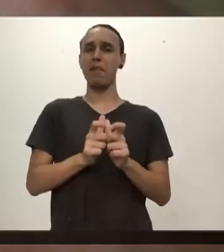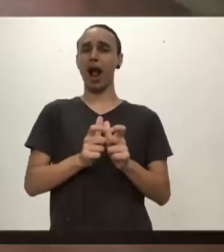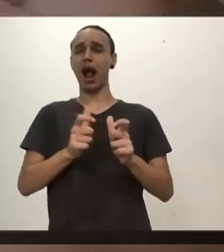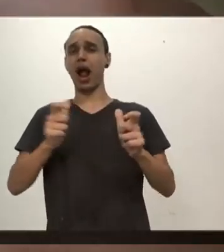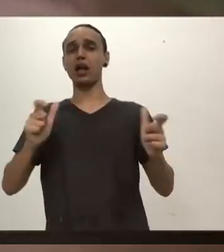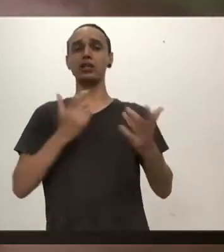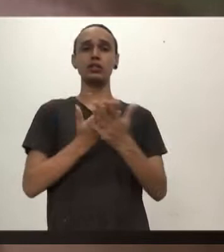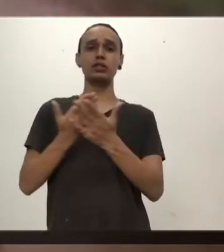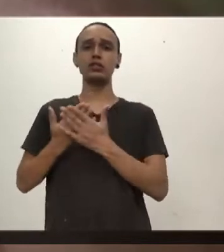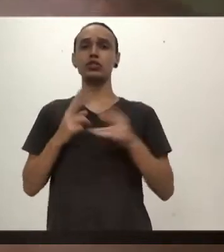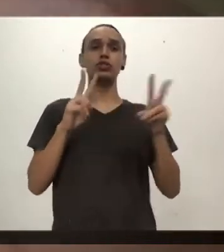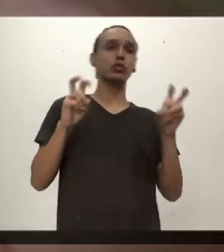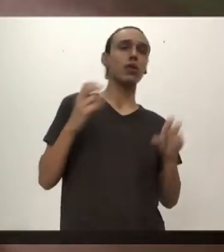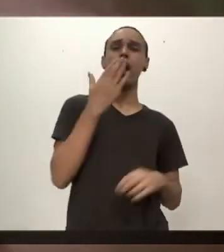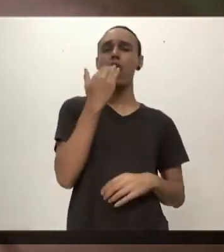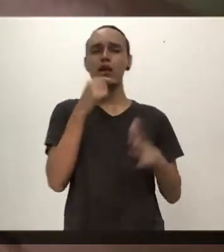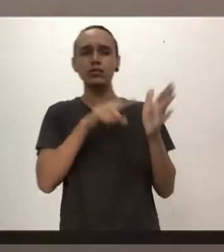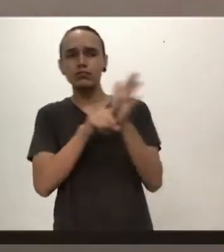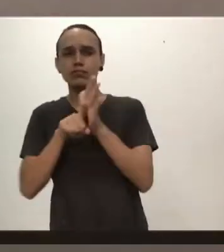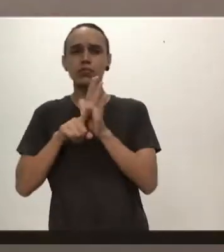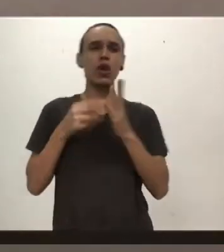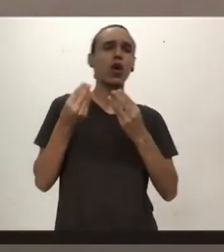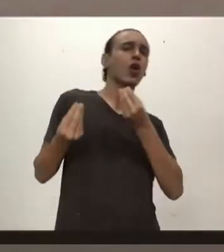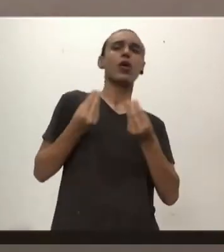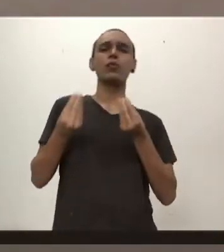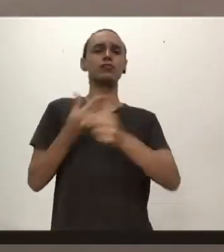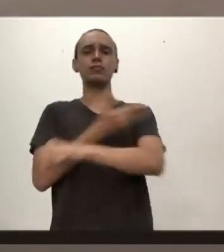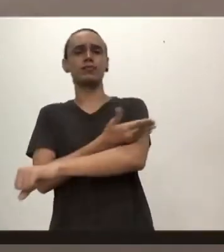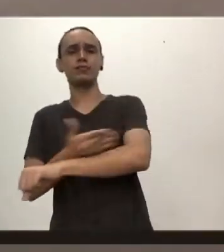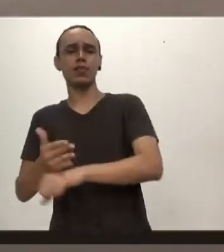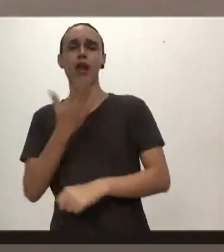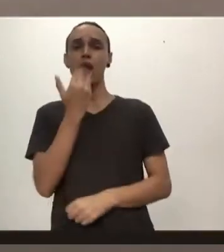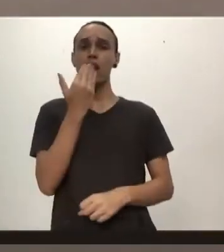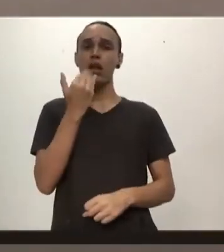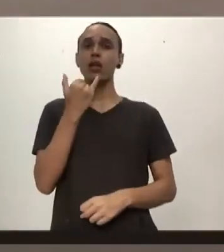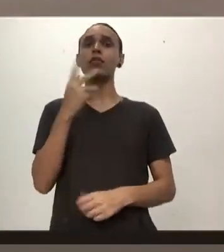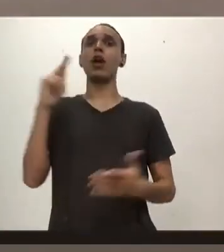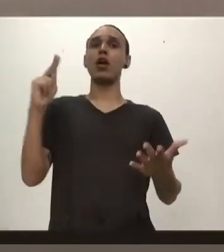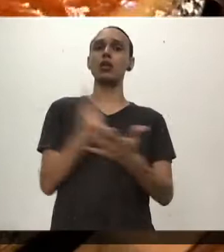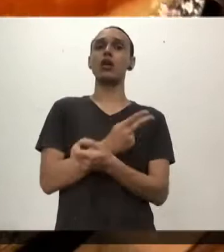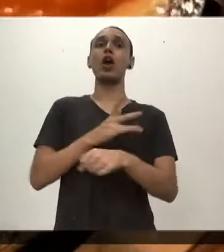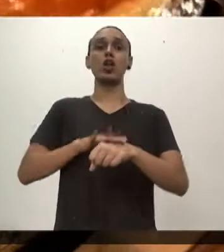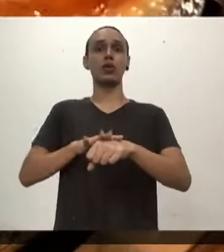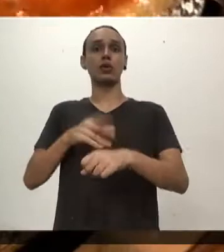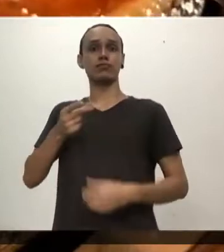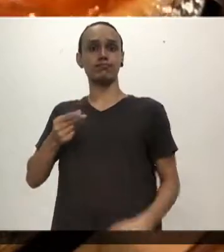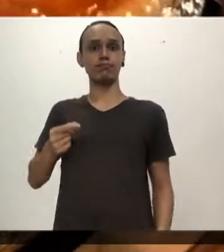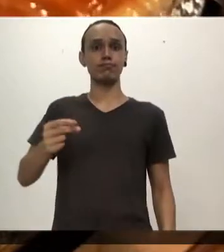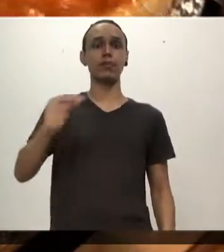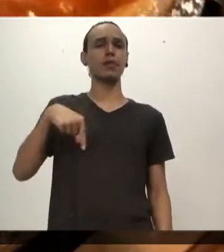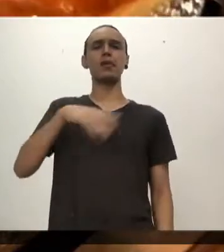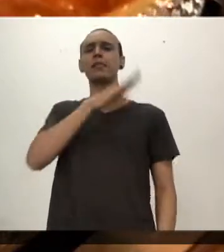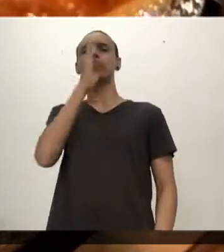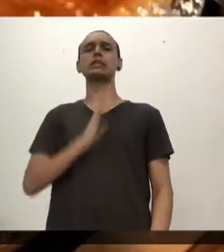O maior estudo sobre alimentação do país, que investiga a relação entre padrões alimentares e o desenvolvimento de